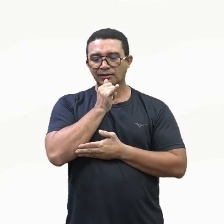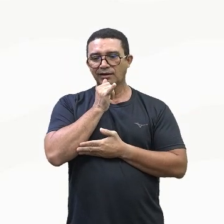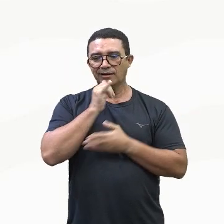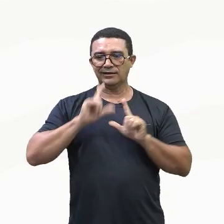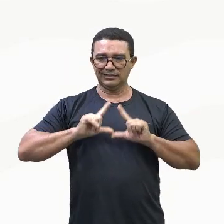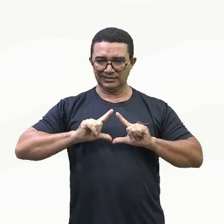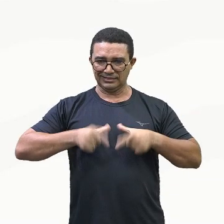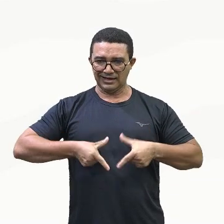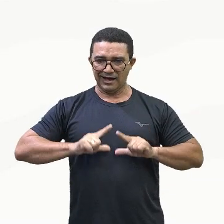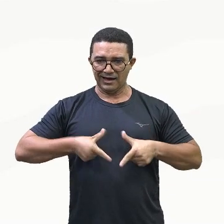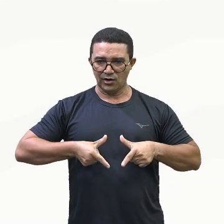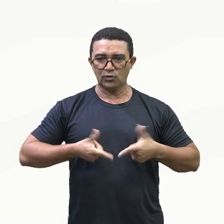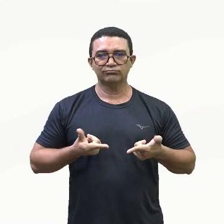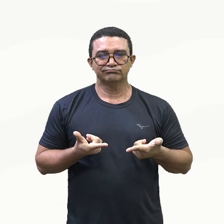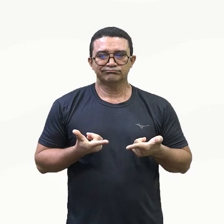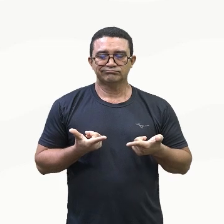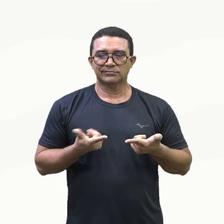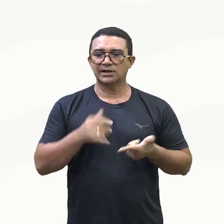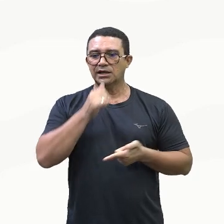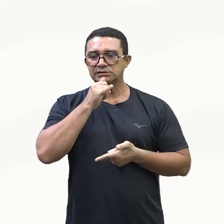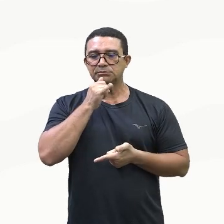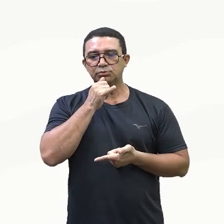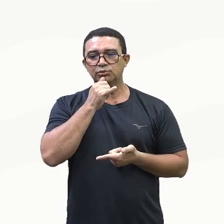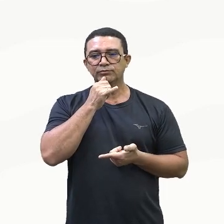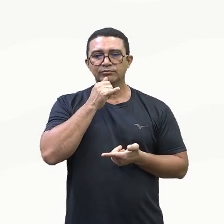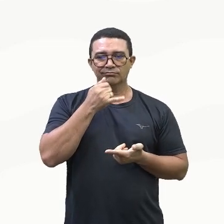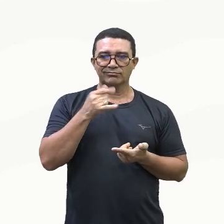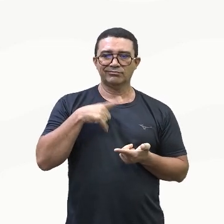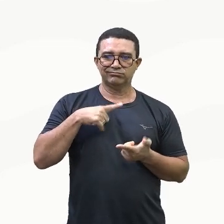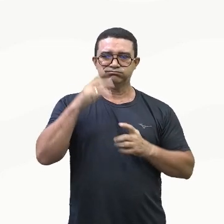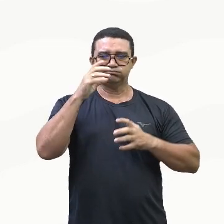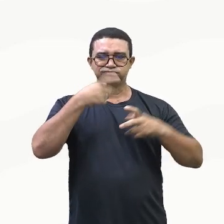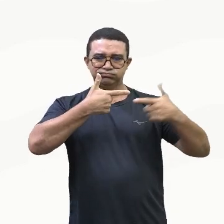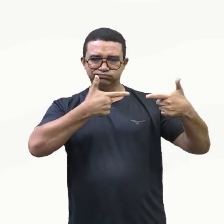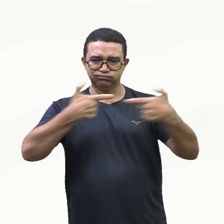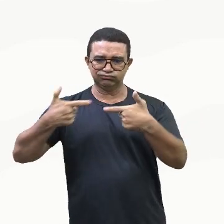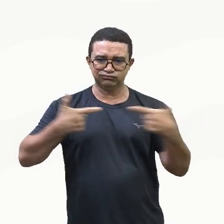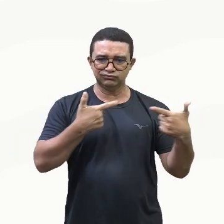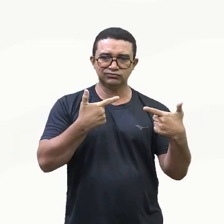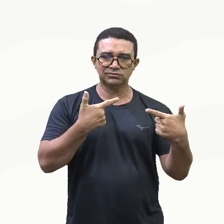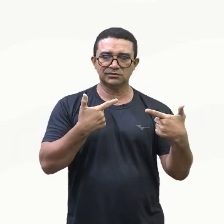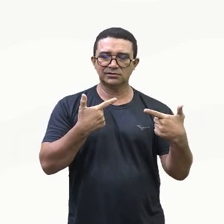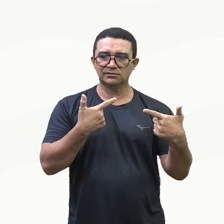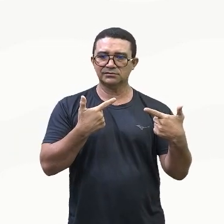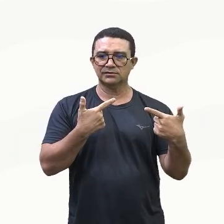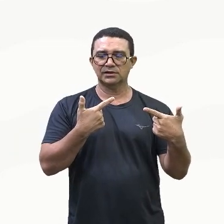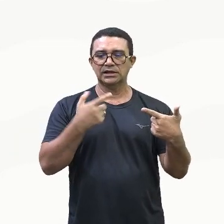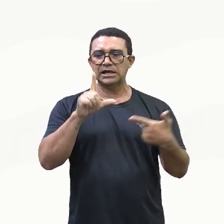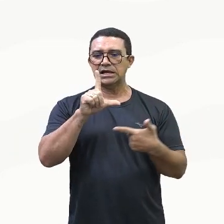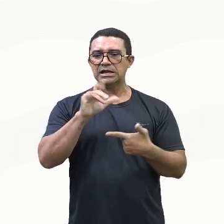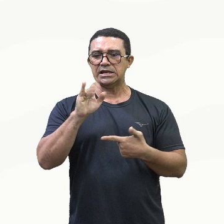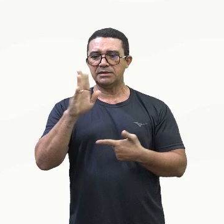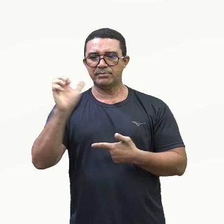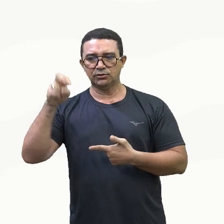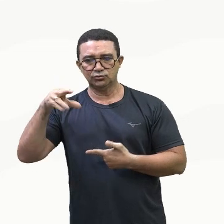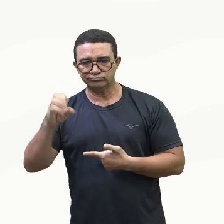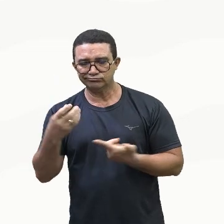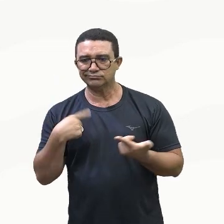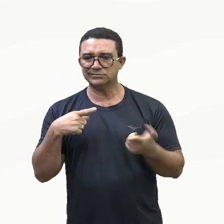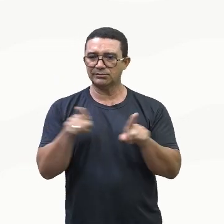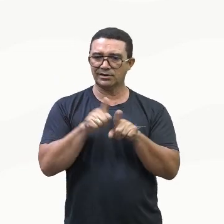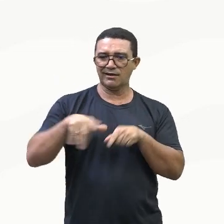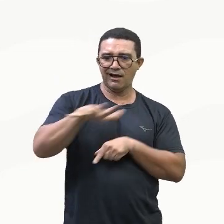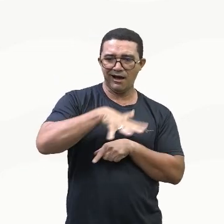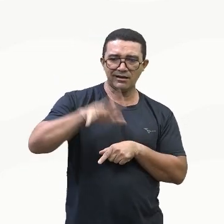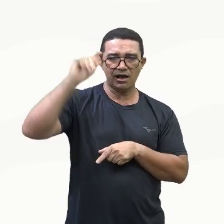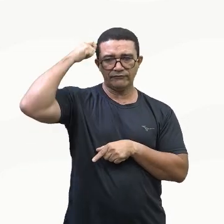de Gaza, com o Líbano, ou mesmo na Rússia com a Ucrânia, ou se adentrarmos o território africano,